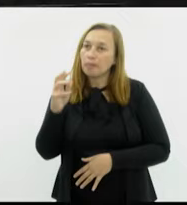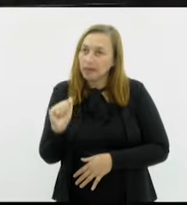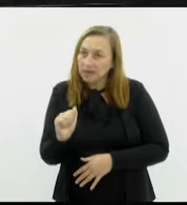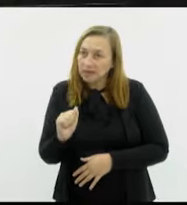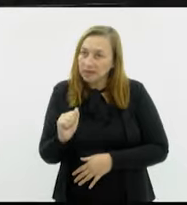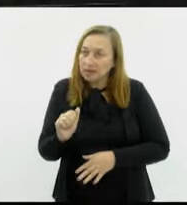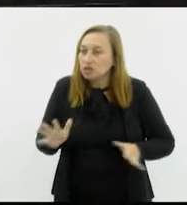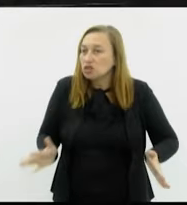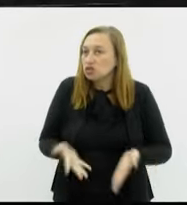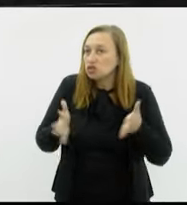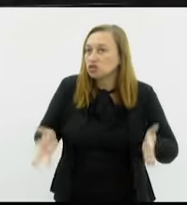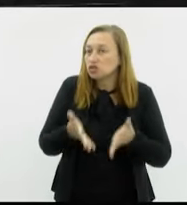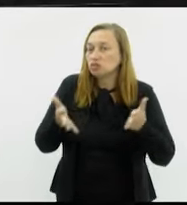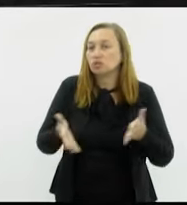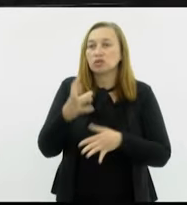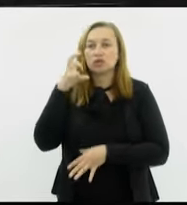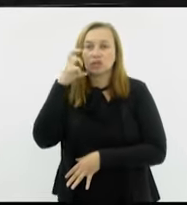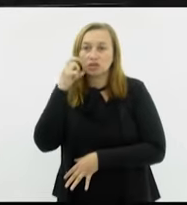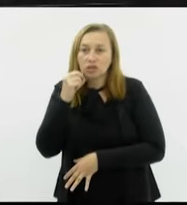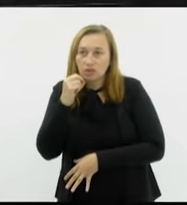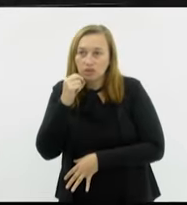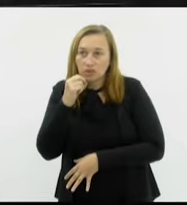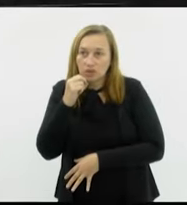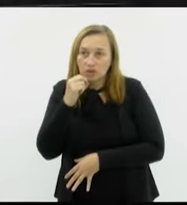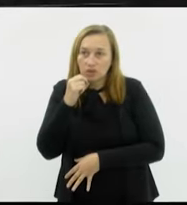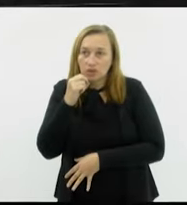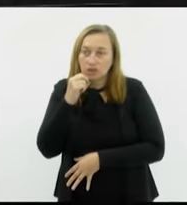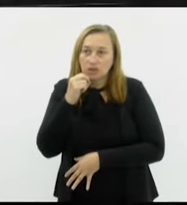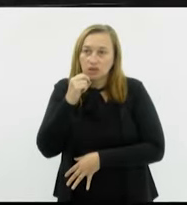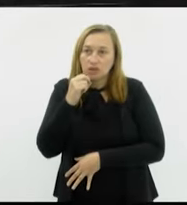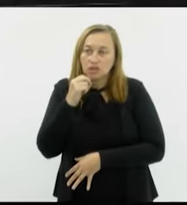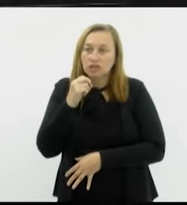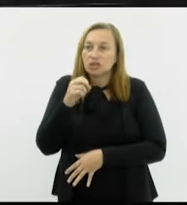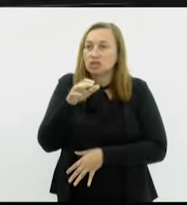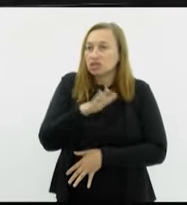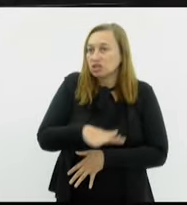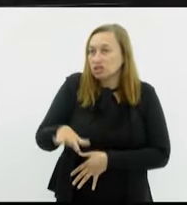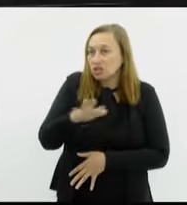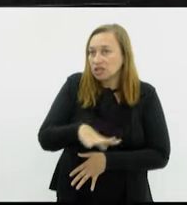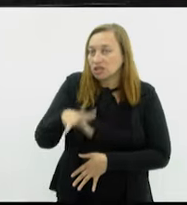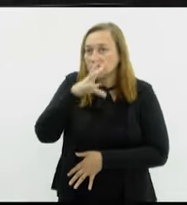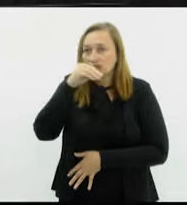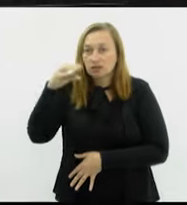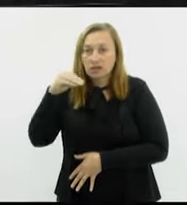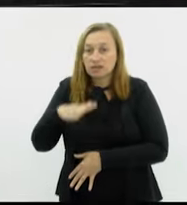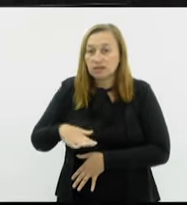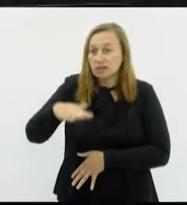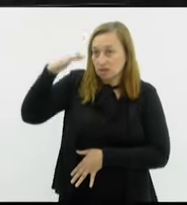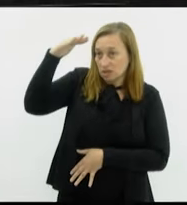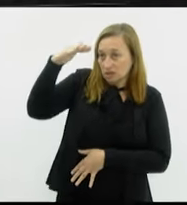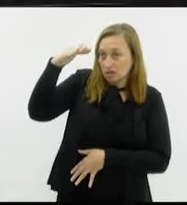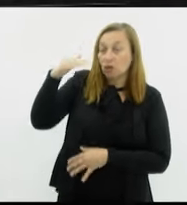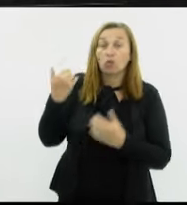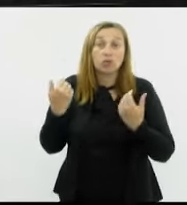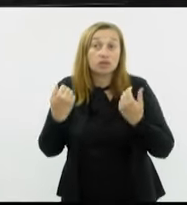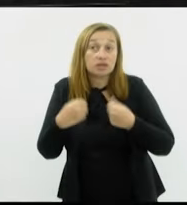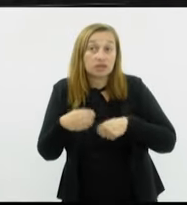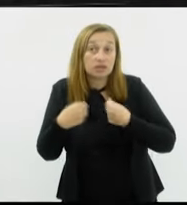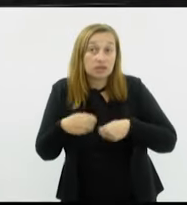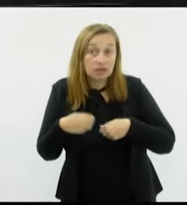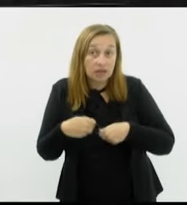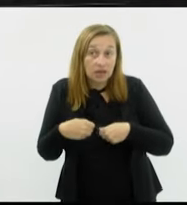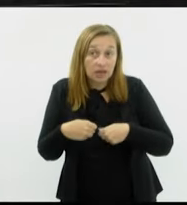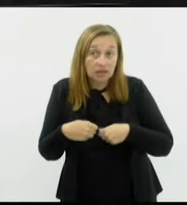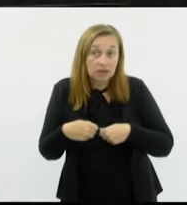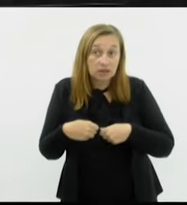para estímulo de adoção interracial de crianças e adolescentes maiores com necessidades específicas